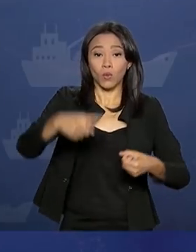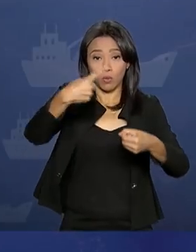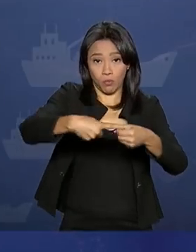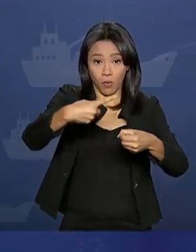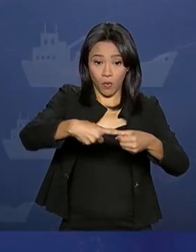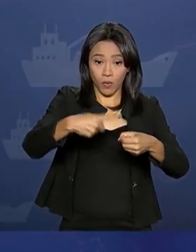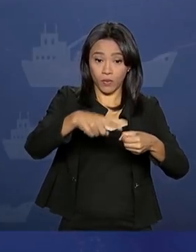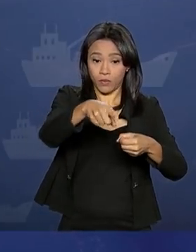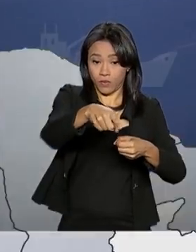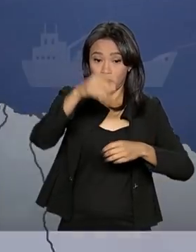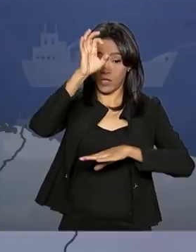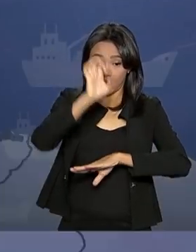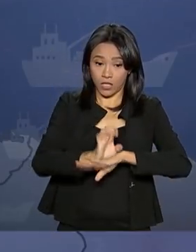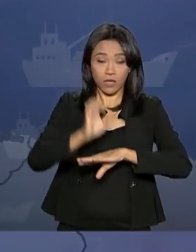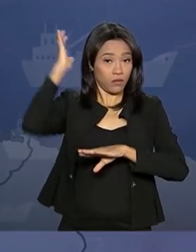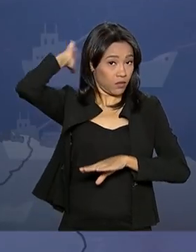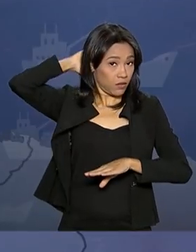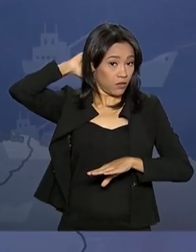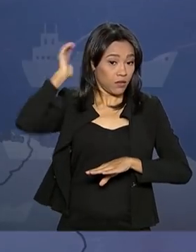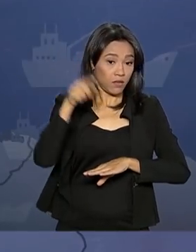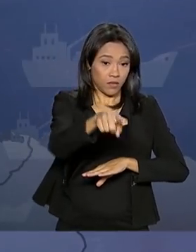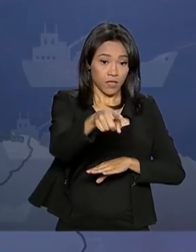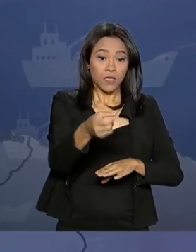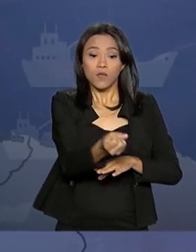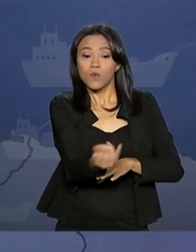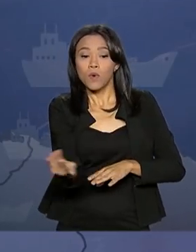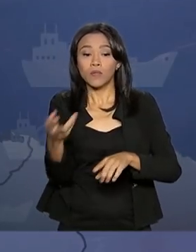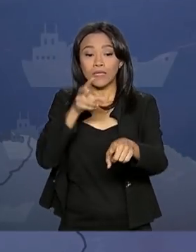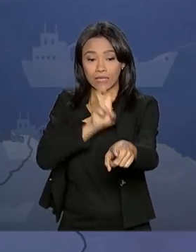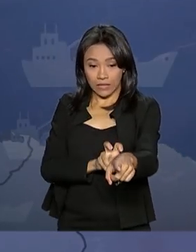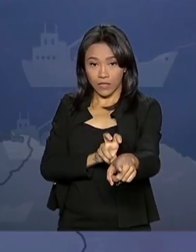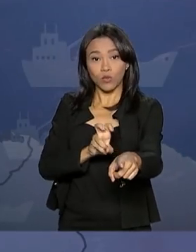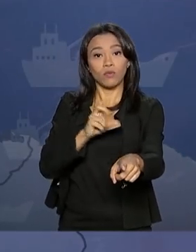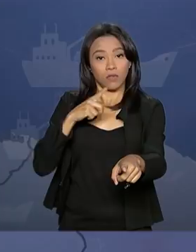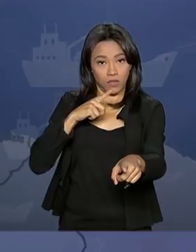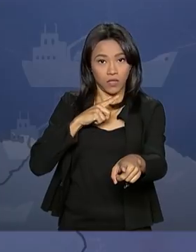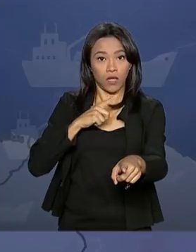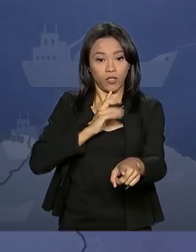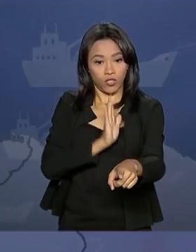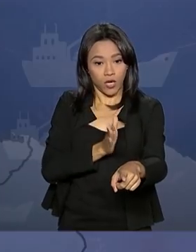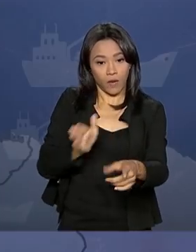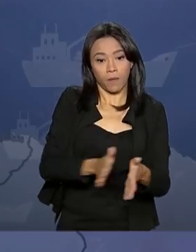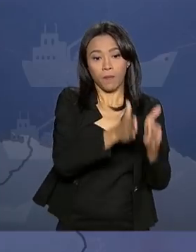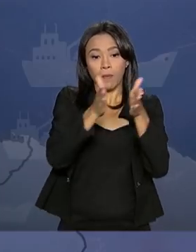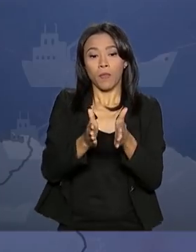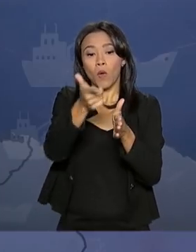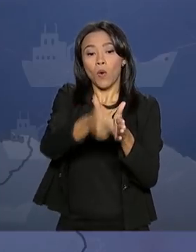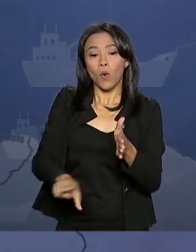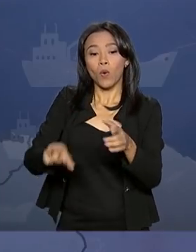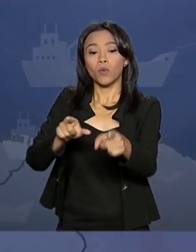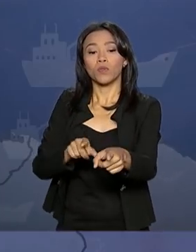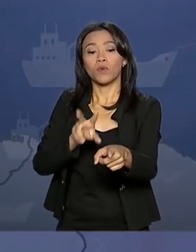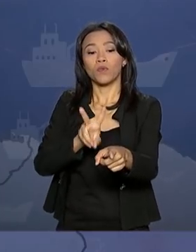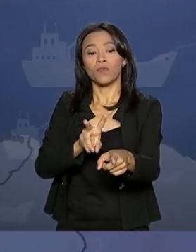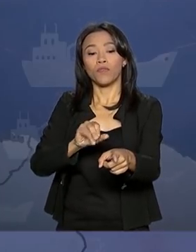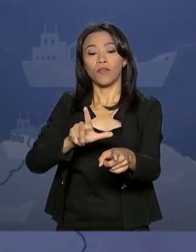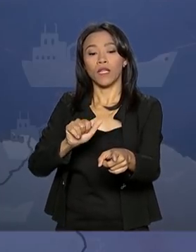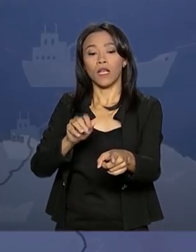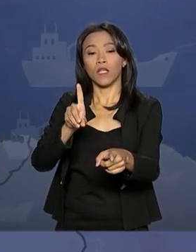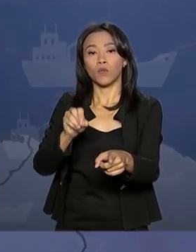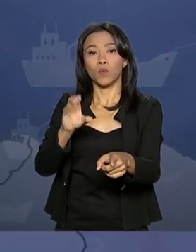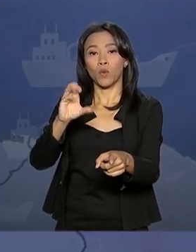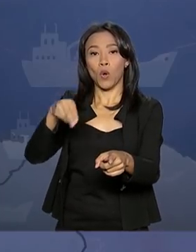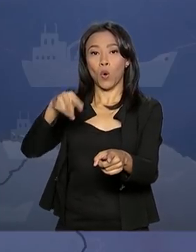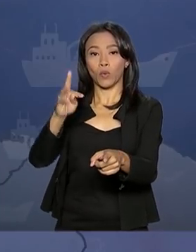organizado de Belém, no Pará, são cinco terminais já existentes. Já no porto de Vila do Conde, a concessionária que